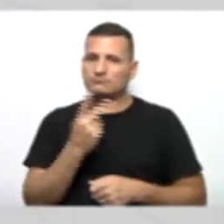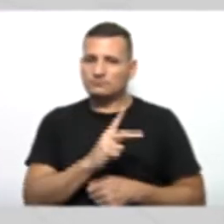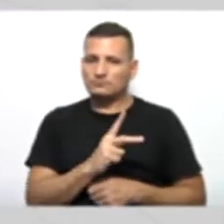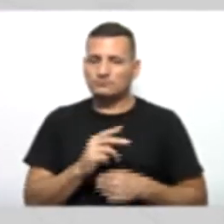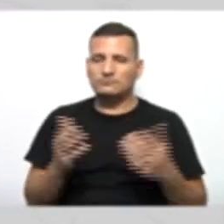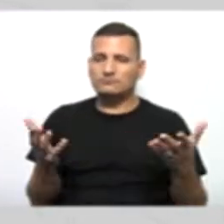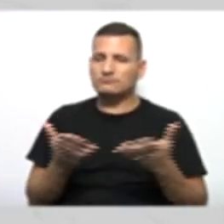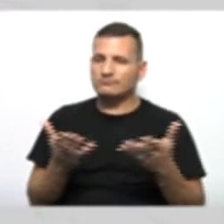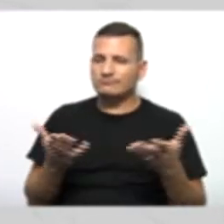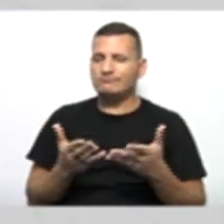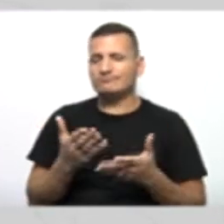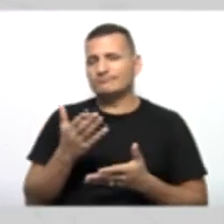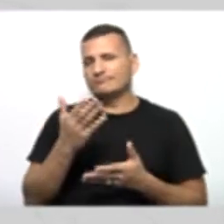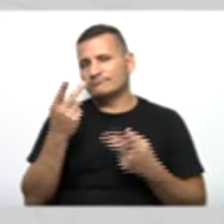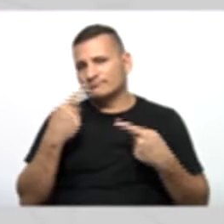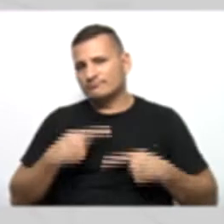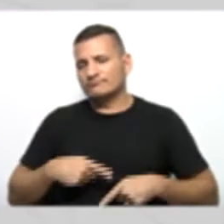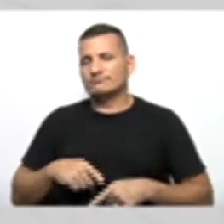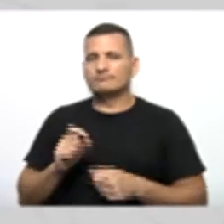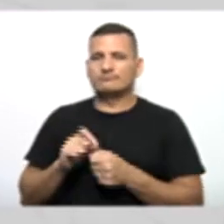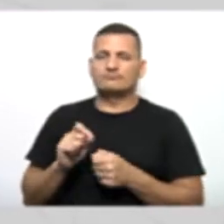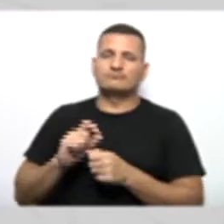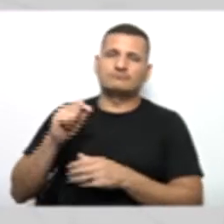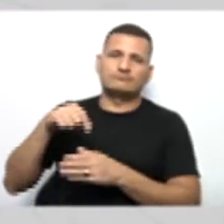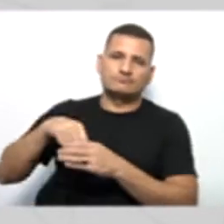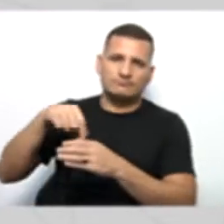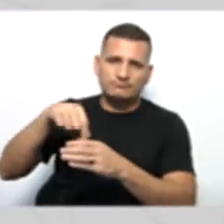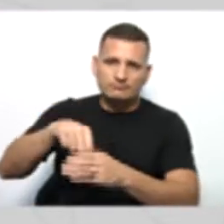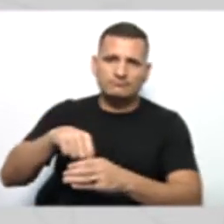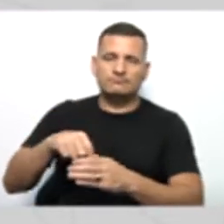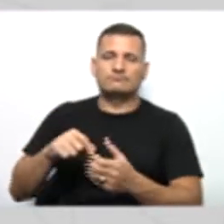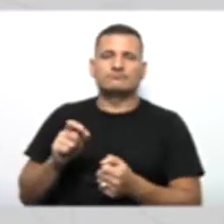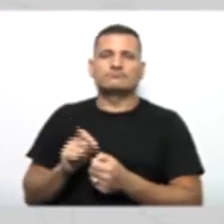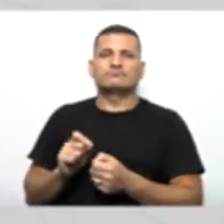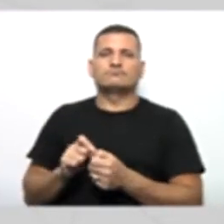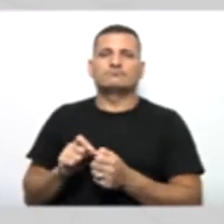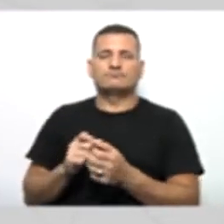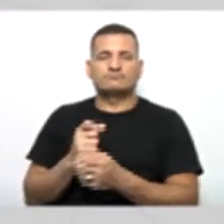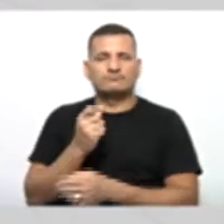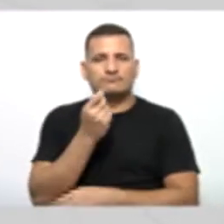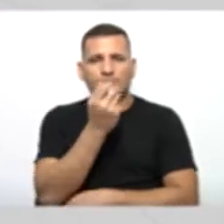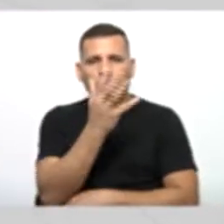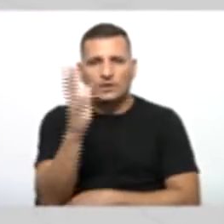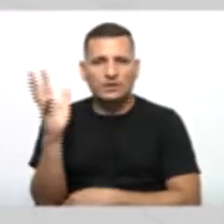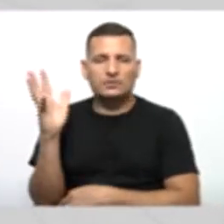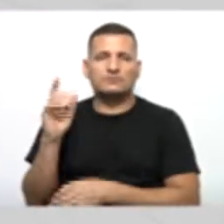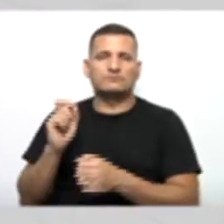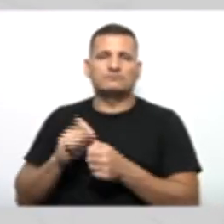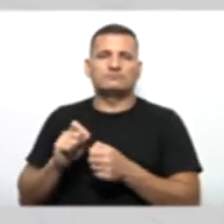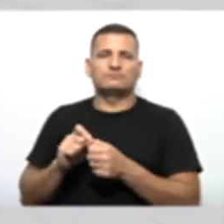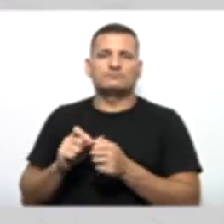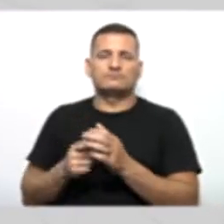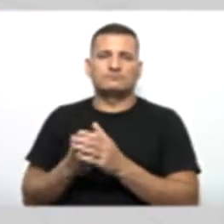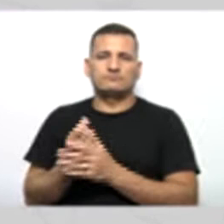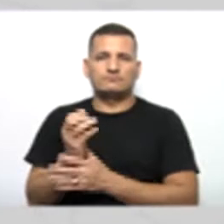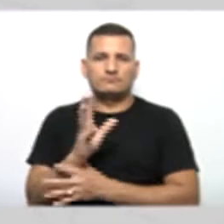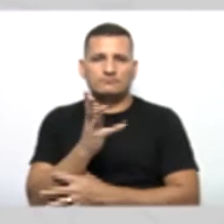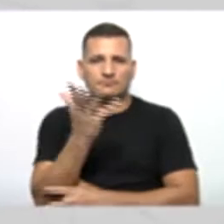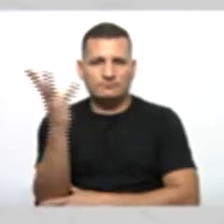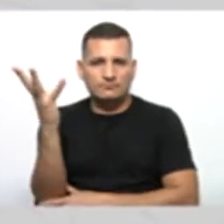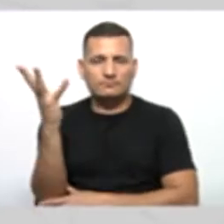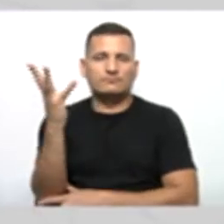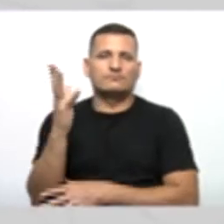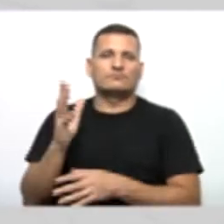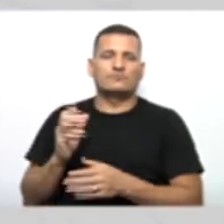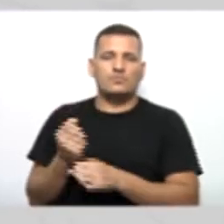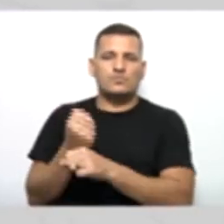fazia plantações, derrubava floresta, fazia plantações, fazia canais para irrigação, construía cidades, adaptando o